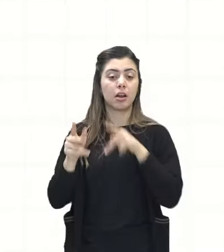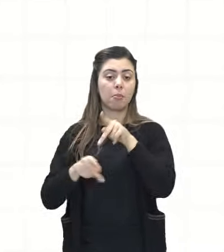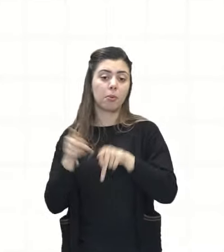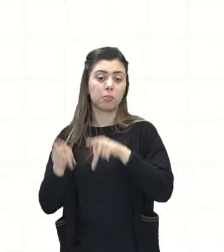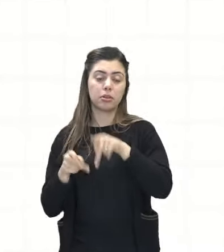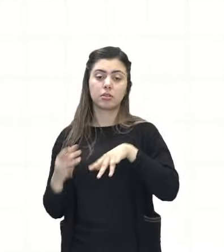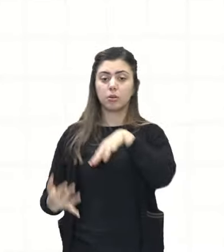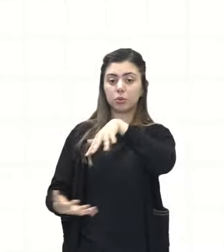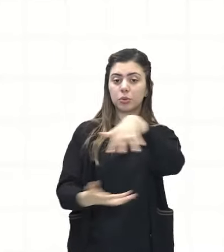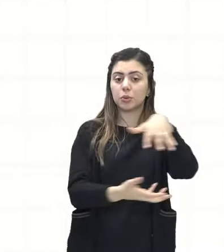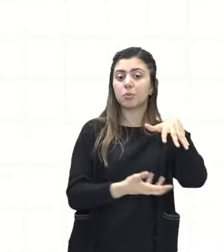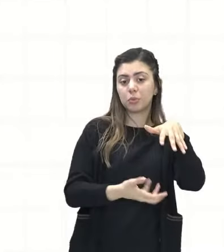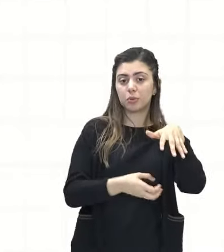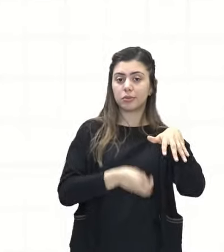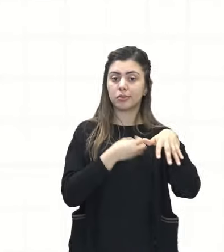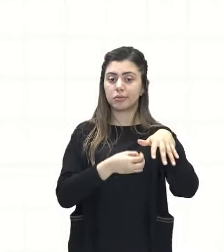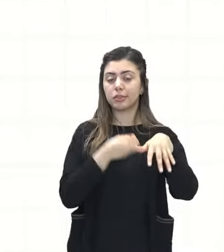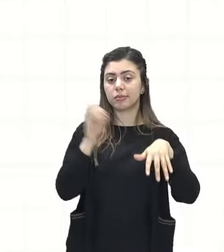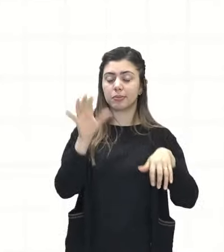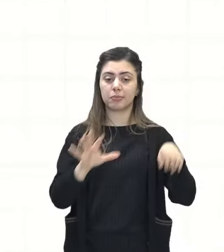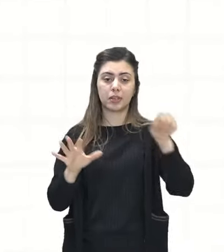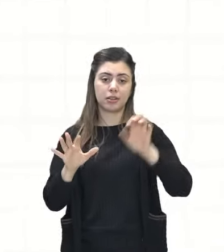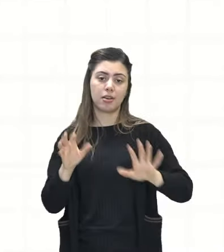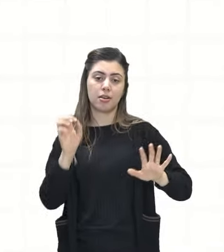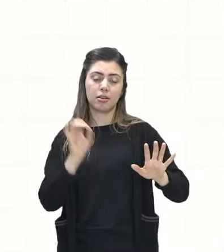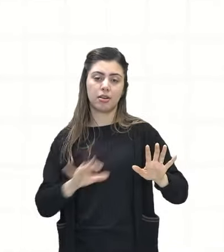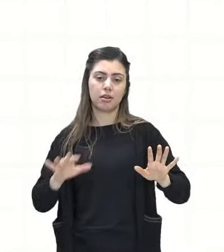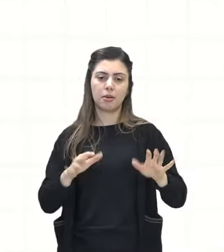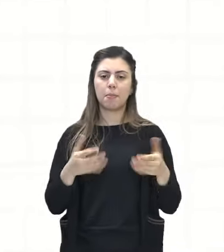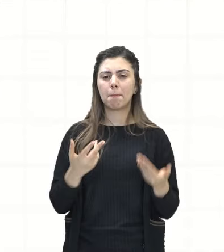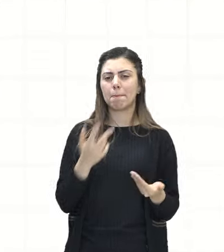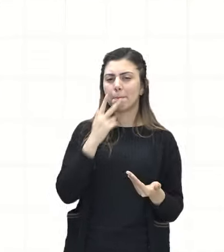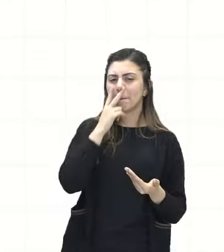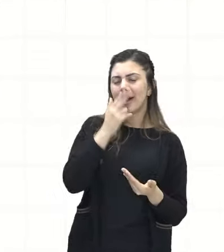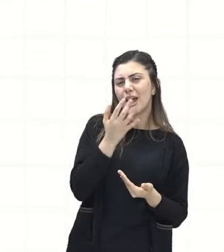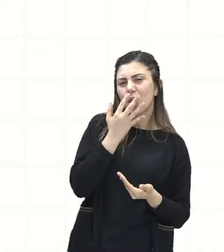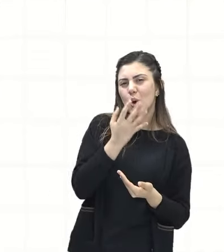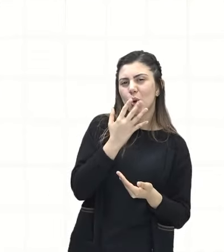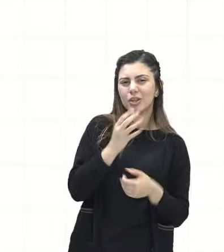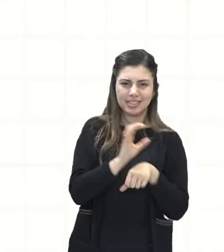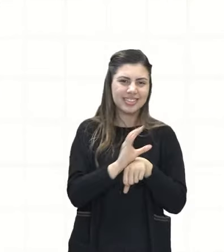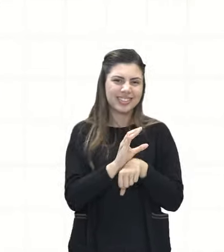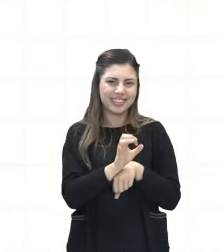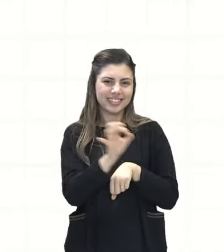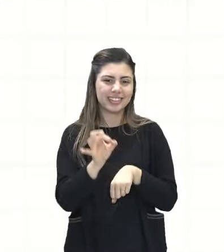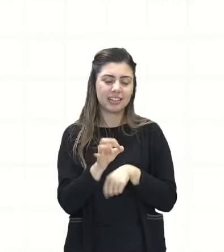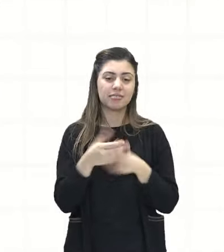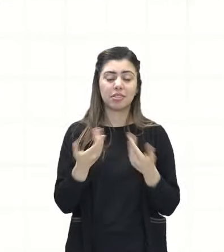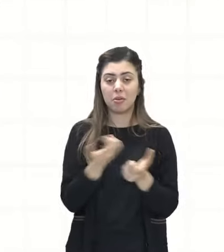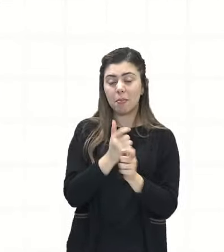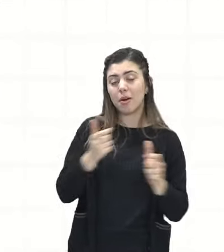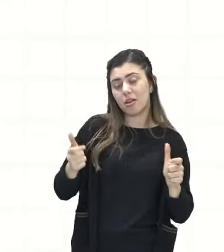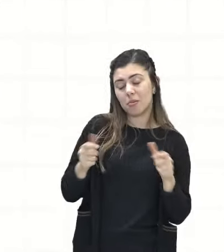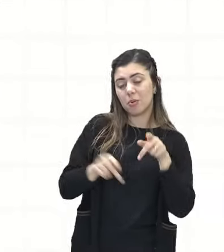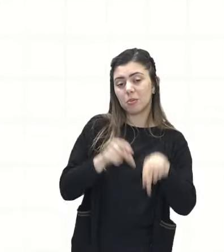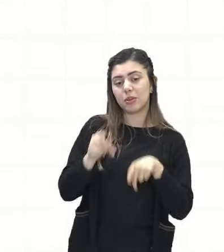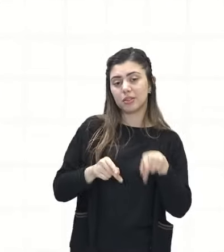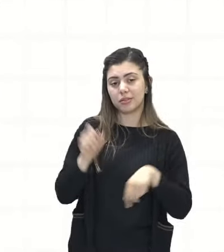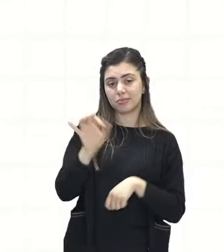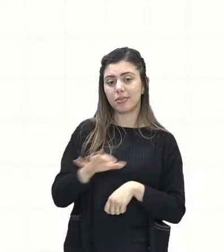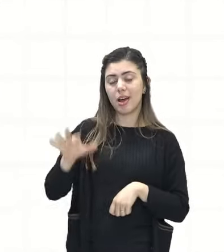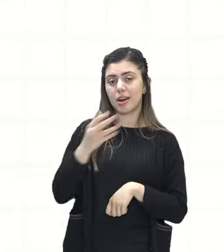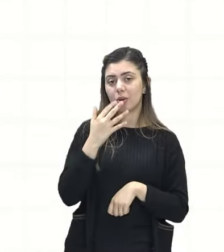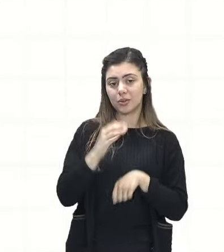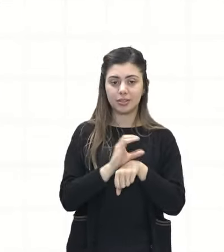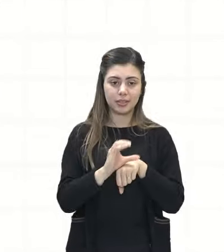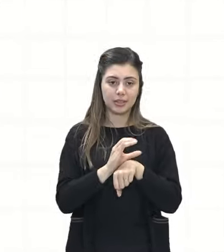mundial vive nessas regiões para mim tá parecendo quase um cinza tá então a a maior parte da população vive nessas áreas aqui que